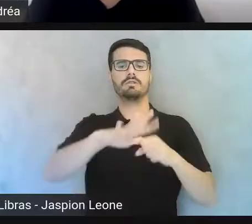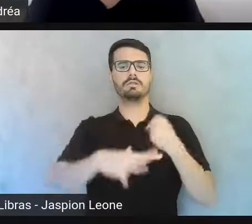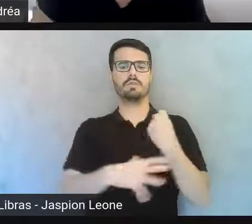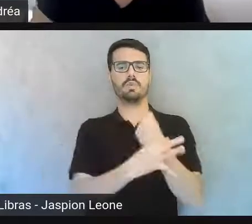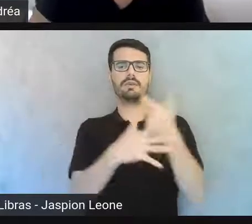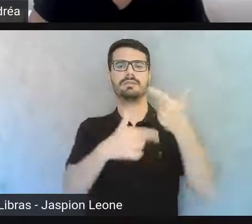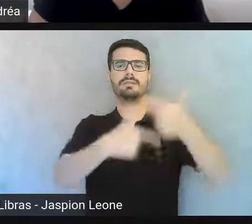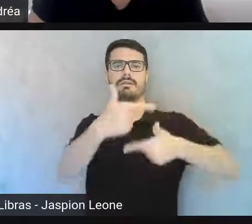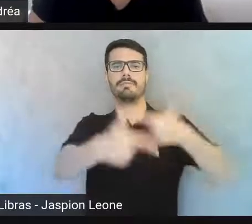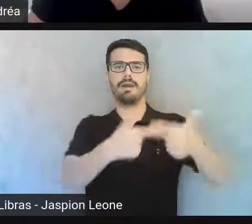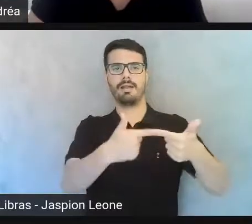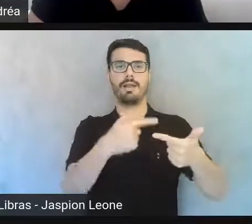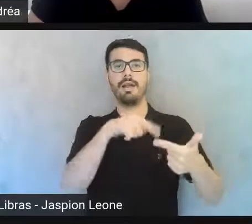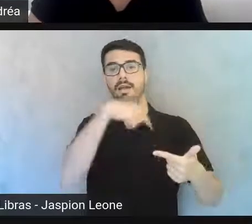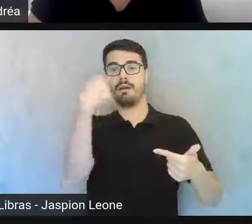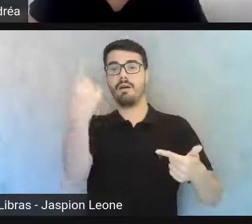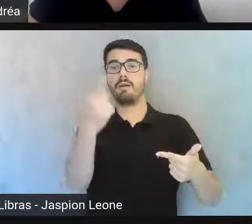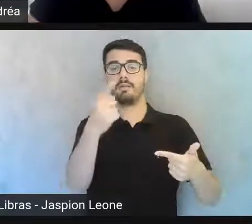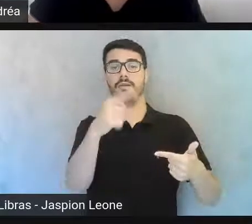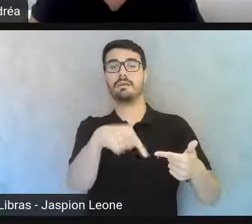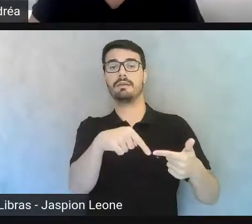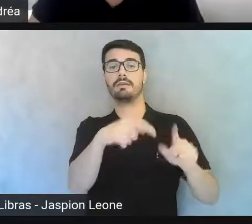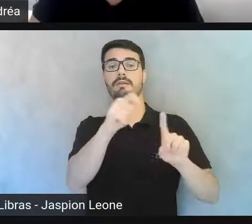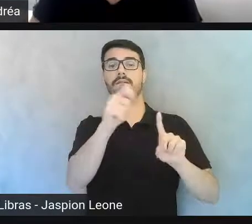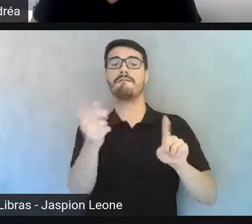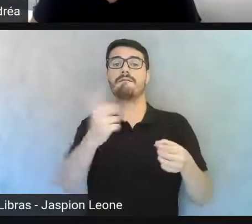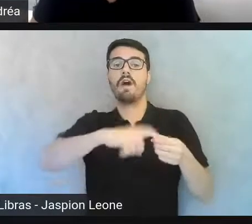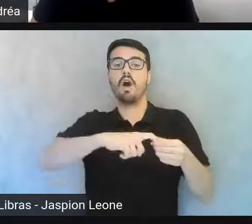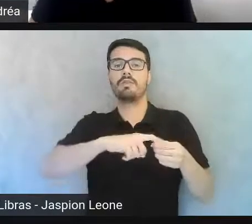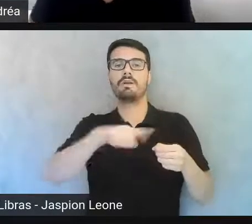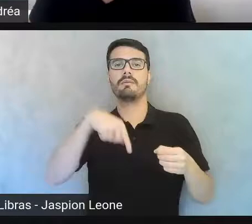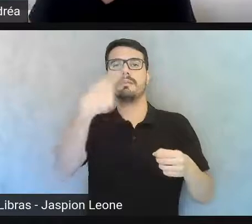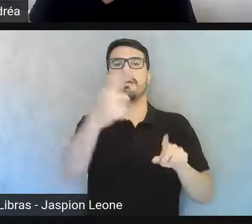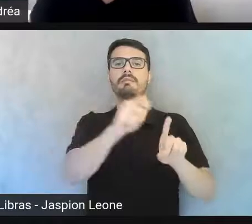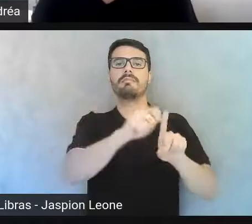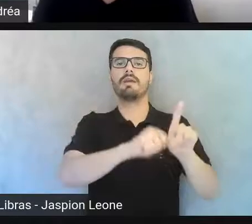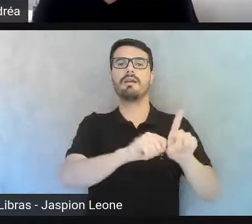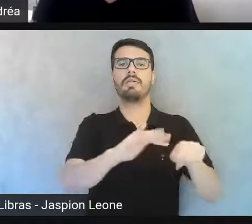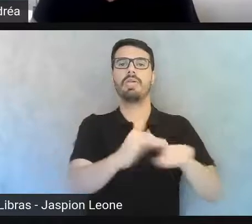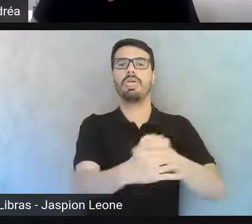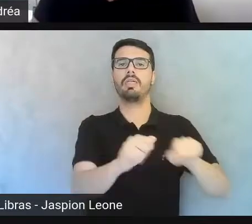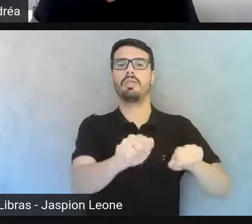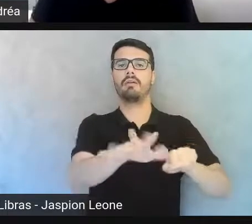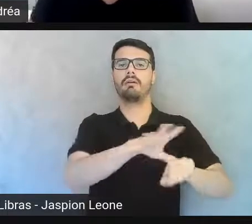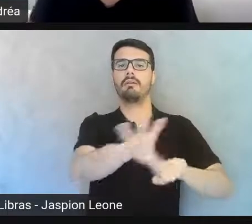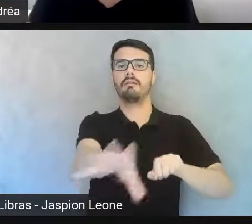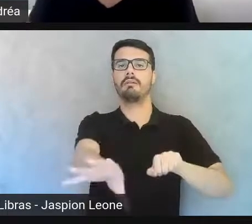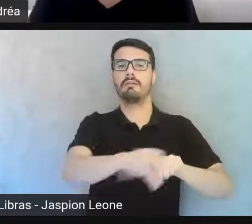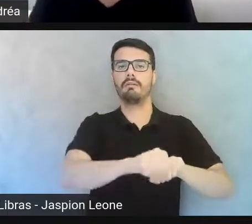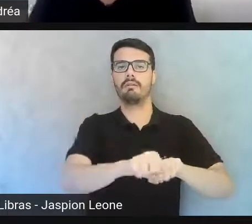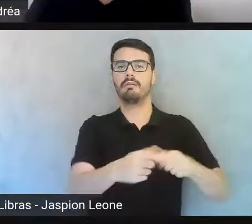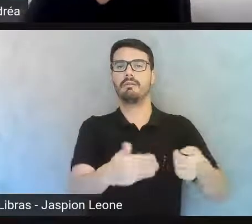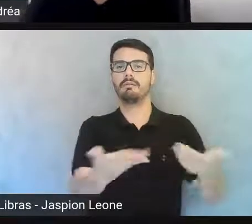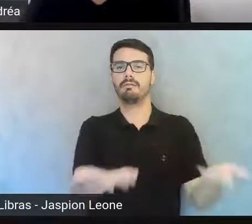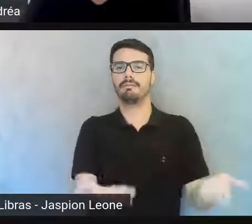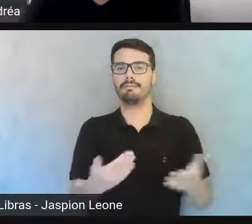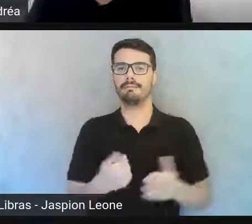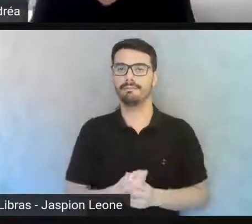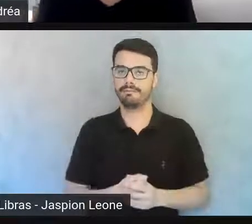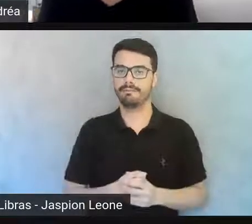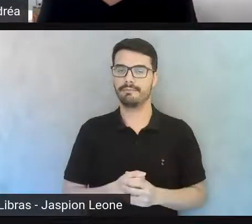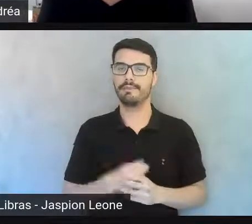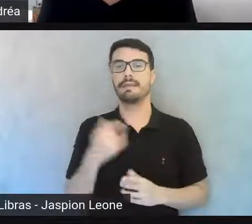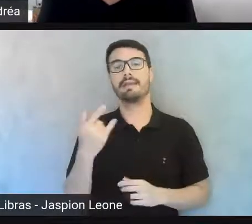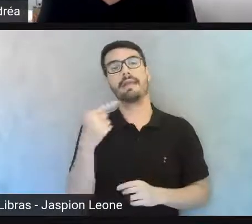no mês que vem com Covid. Então, essa é uma das missões, eu acho, importante de governo. A gente está com essa demanda